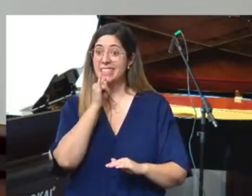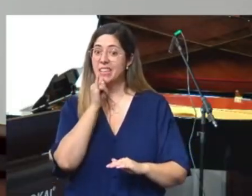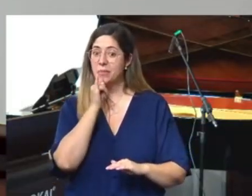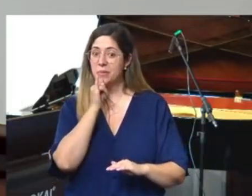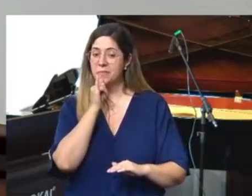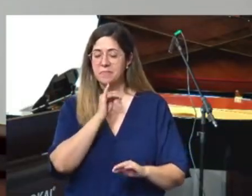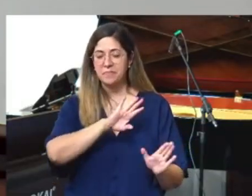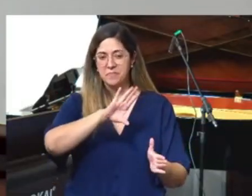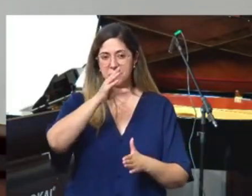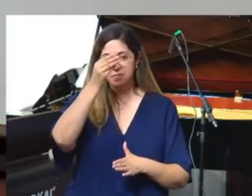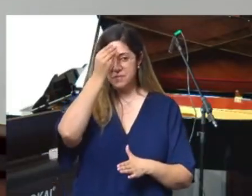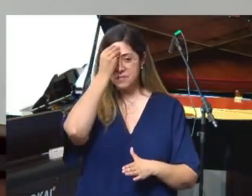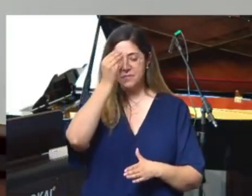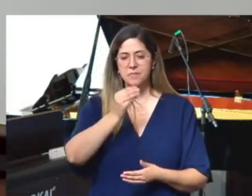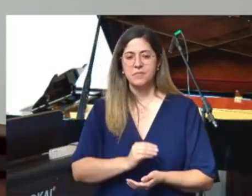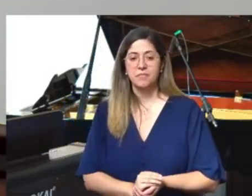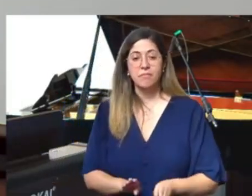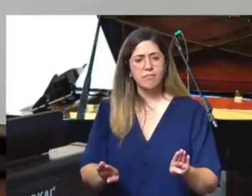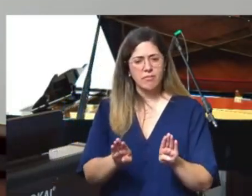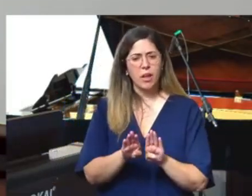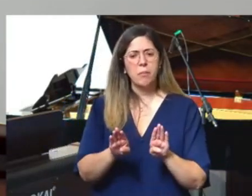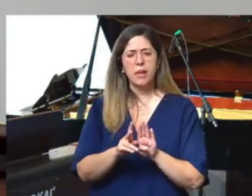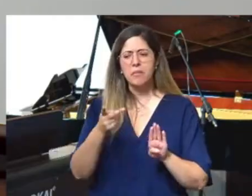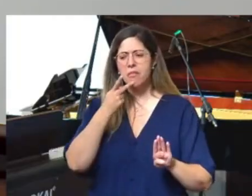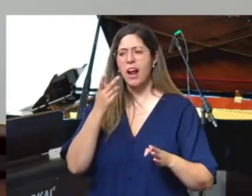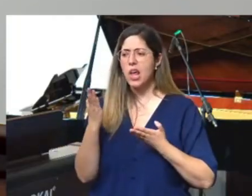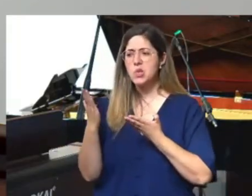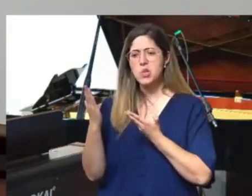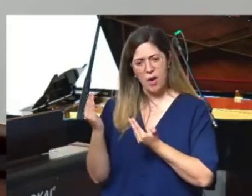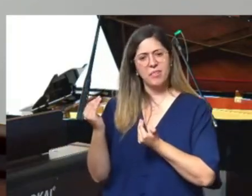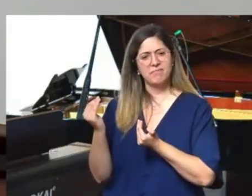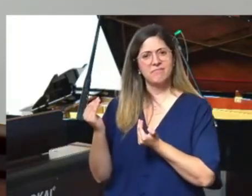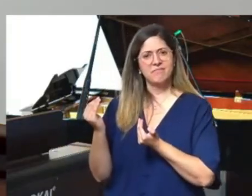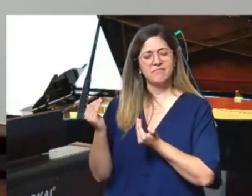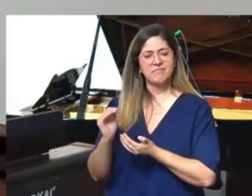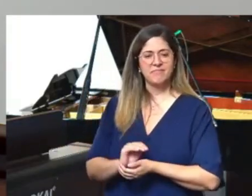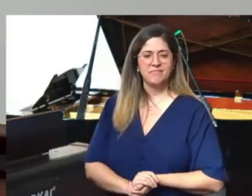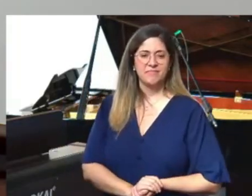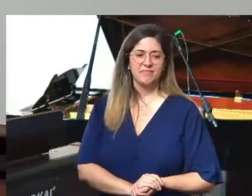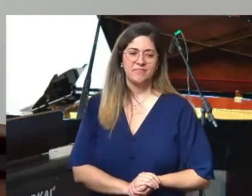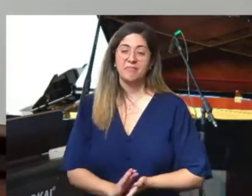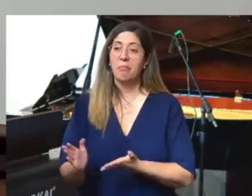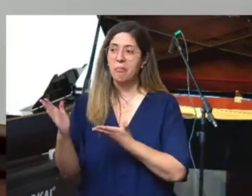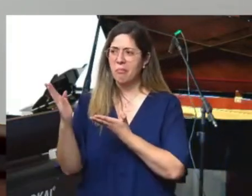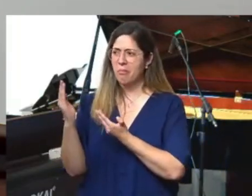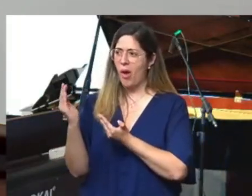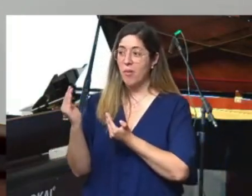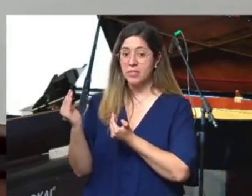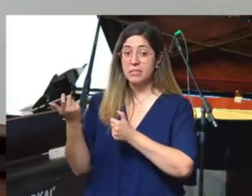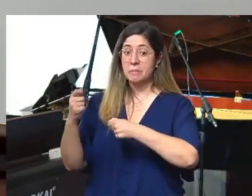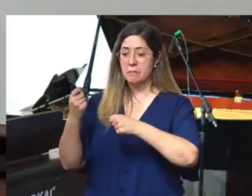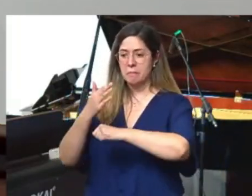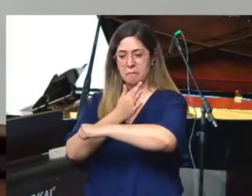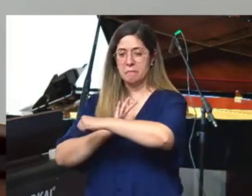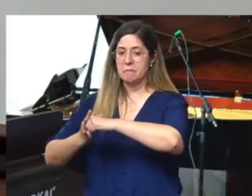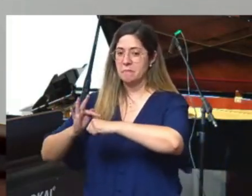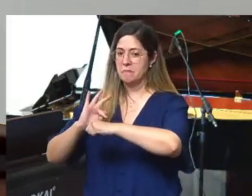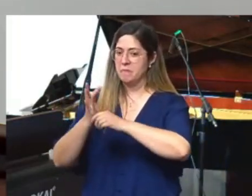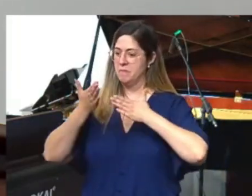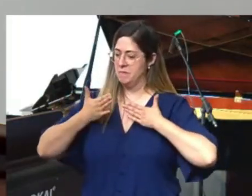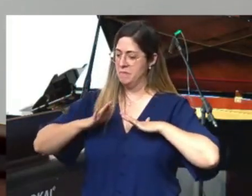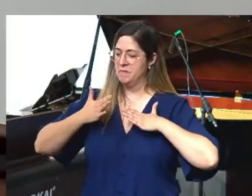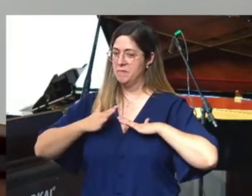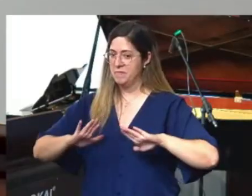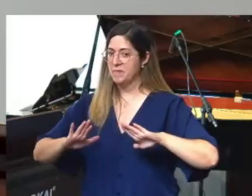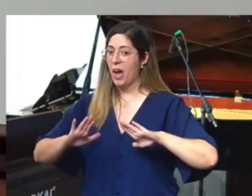ele não para por aí, ele se dirige aos jovens. Exorte-os para que eles tenham moderação.